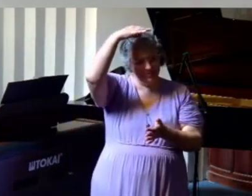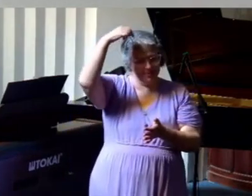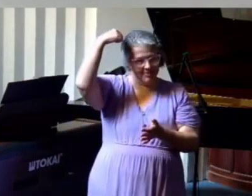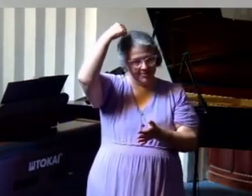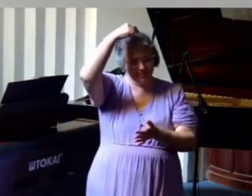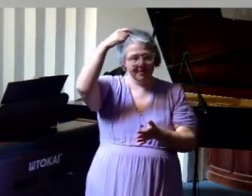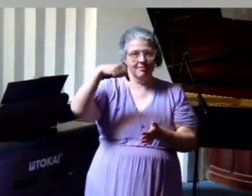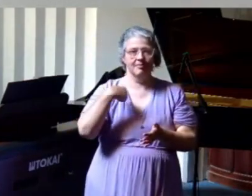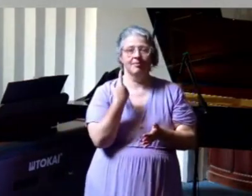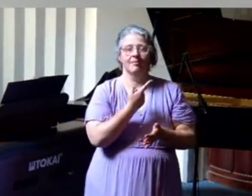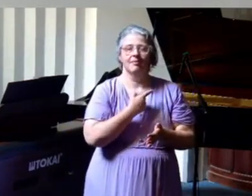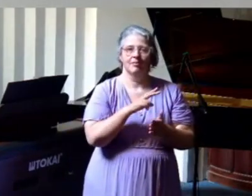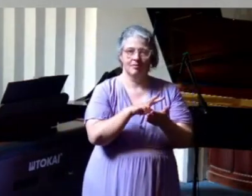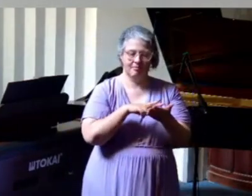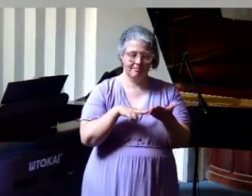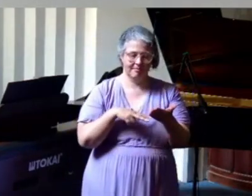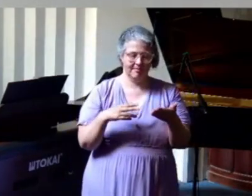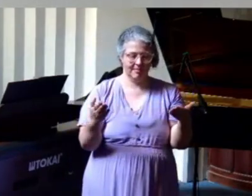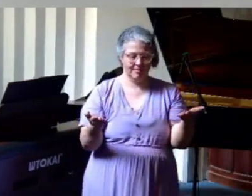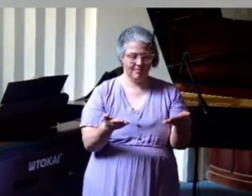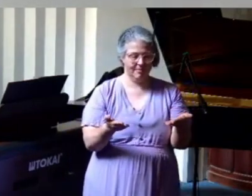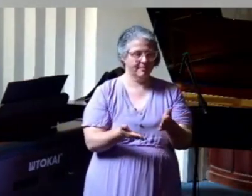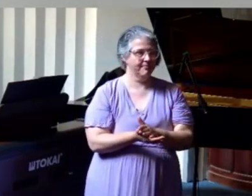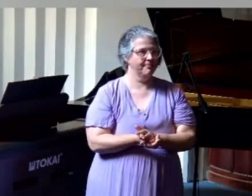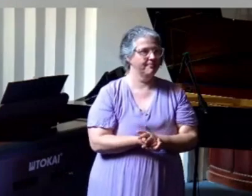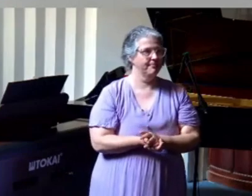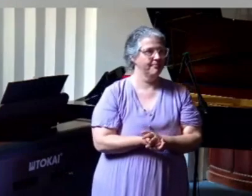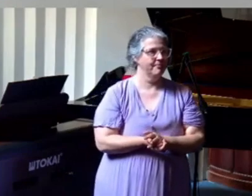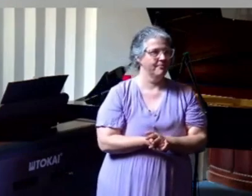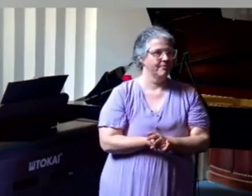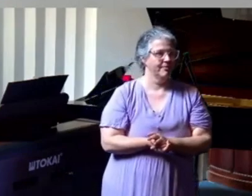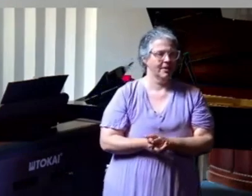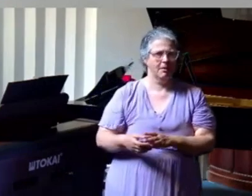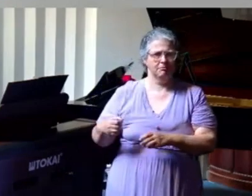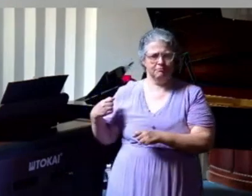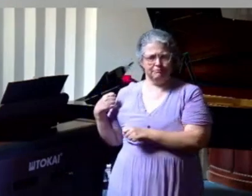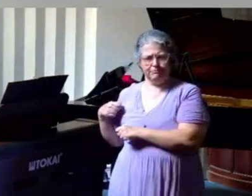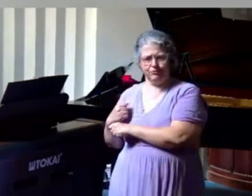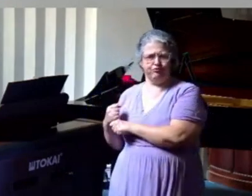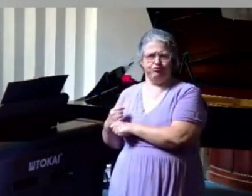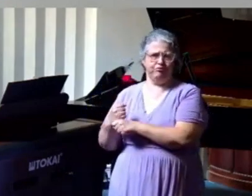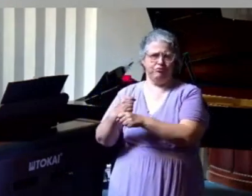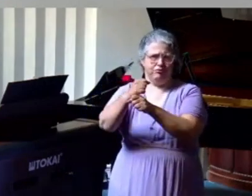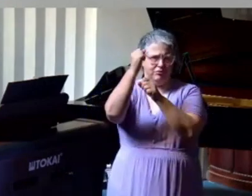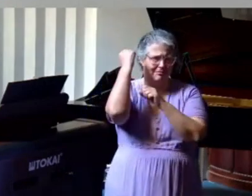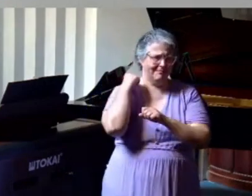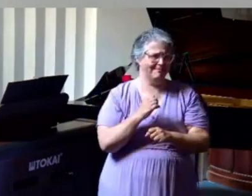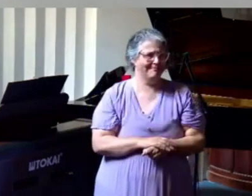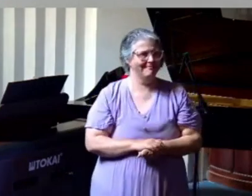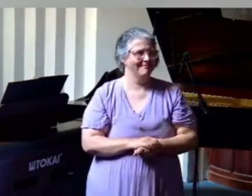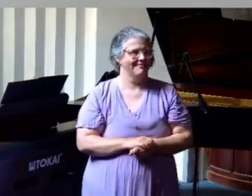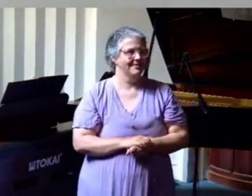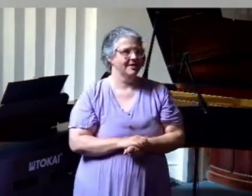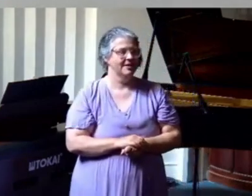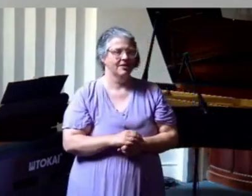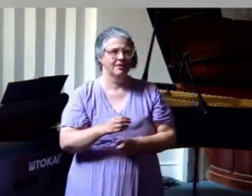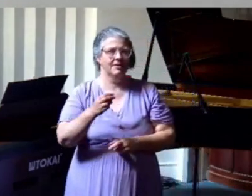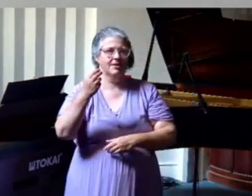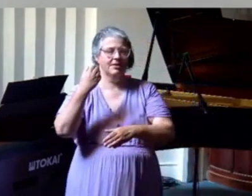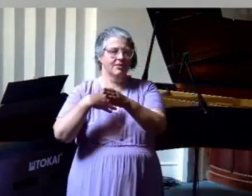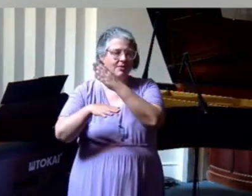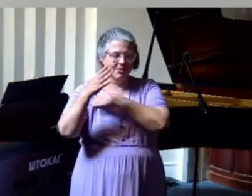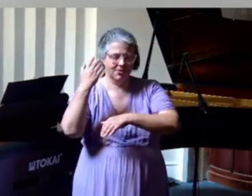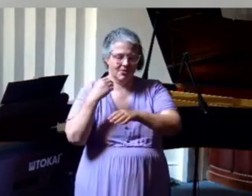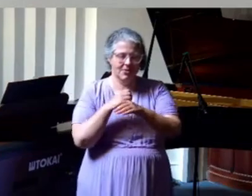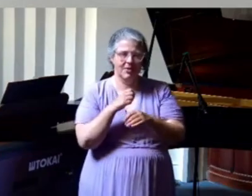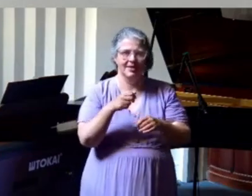para que nós pudéssemos lê-la hoje, tantos séculos depois. No 7º ano do reinado